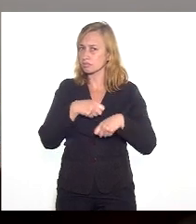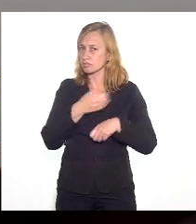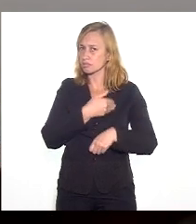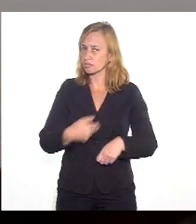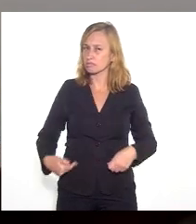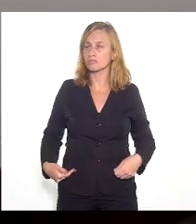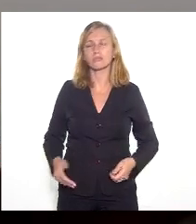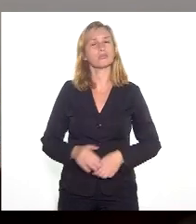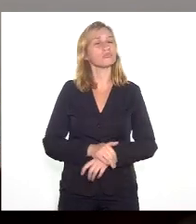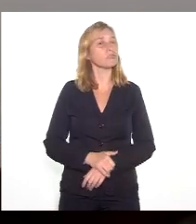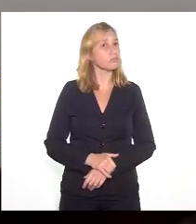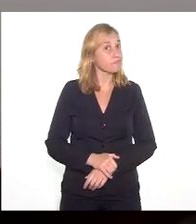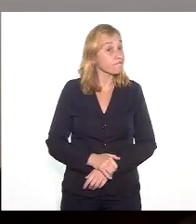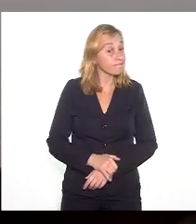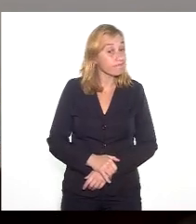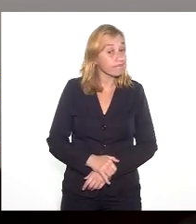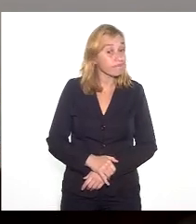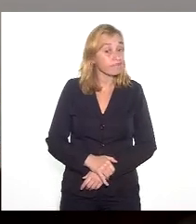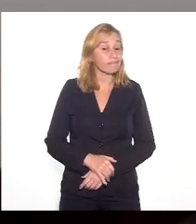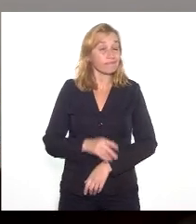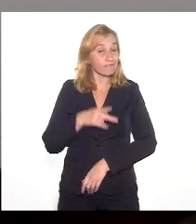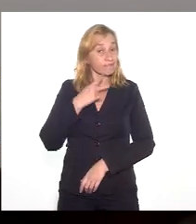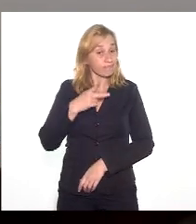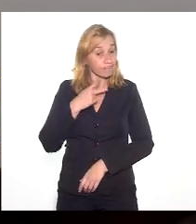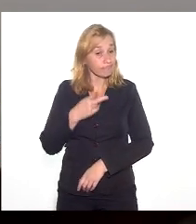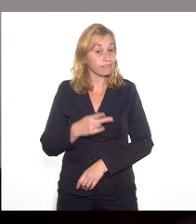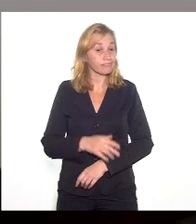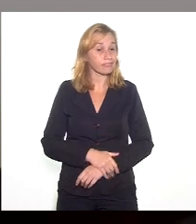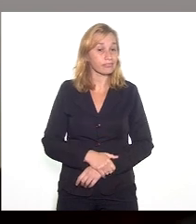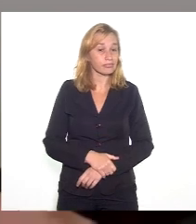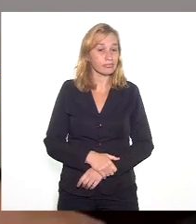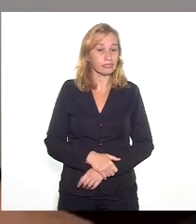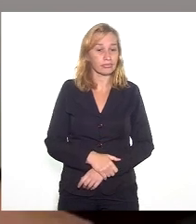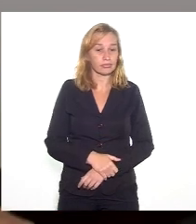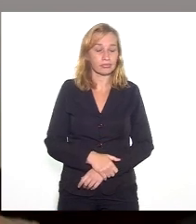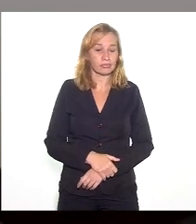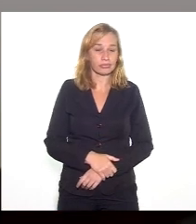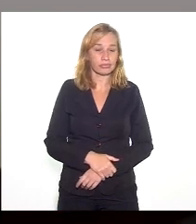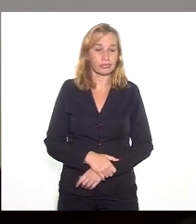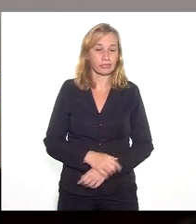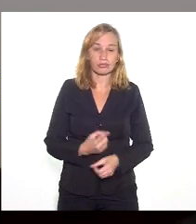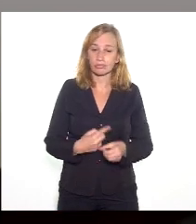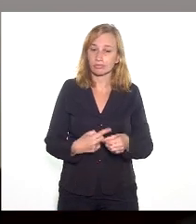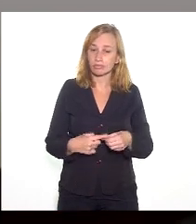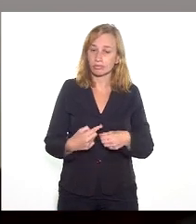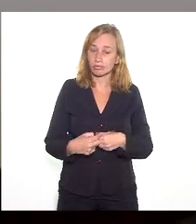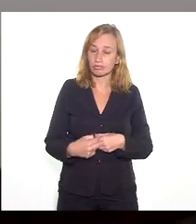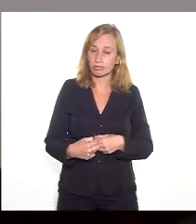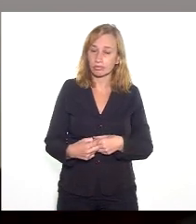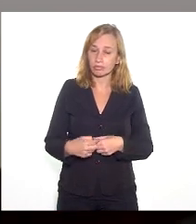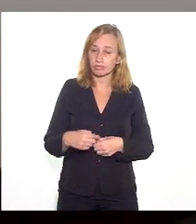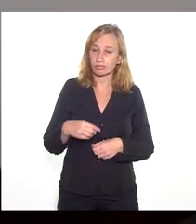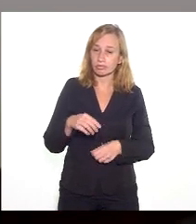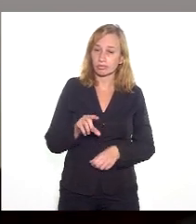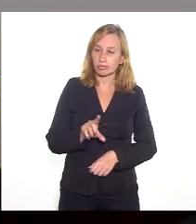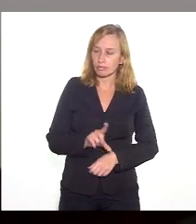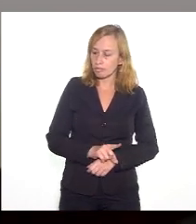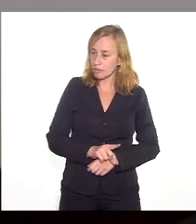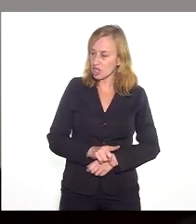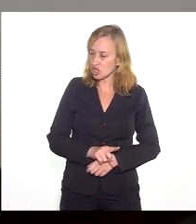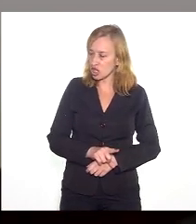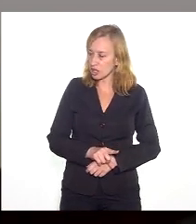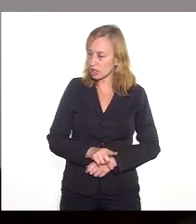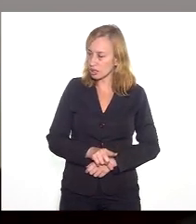pública. E aí eu trago à baila o caso do município de Mesquita, na